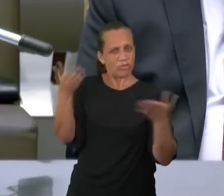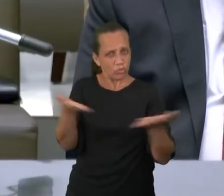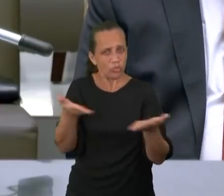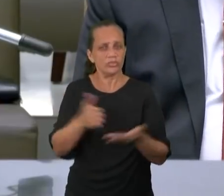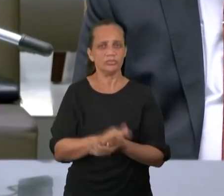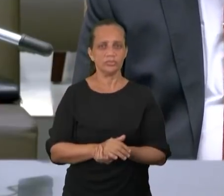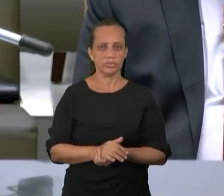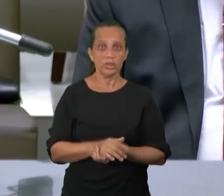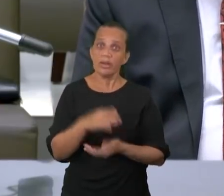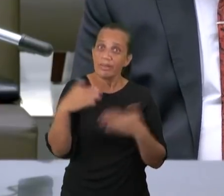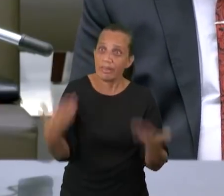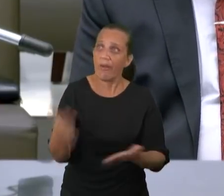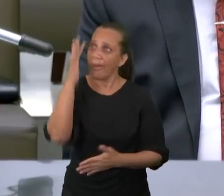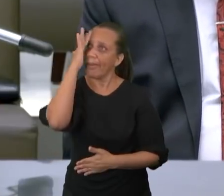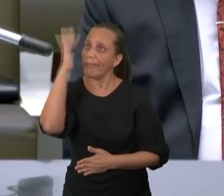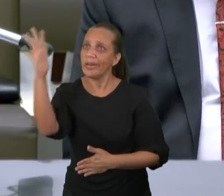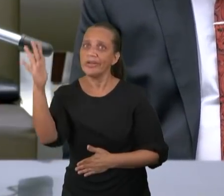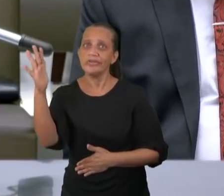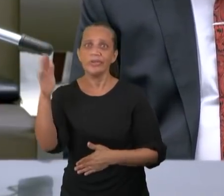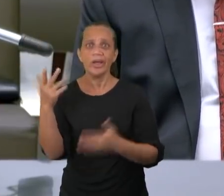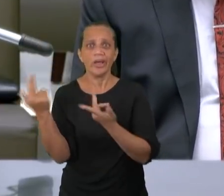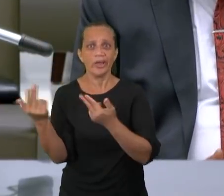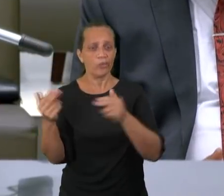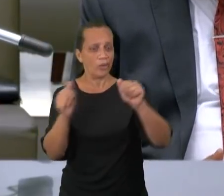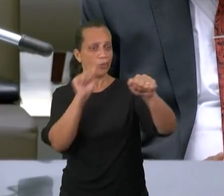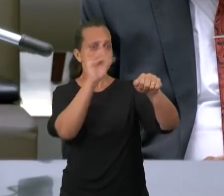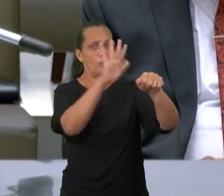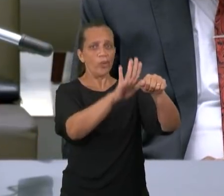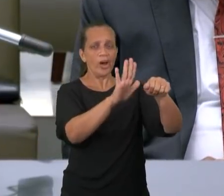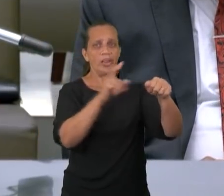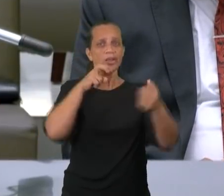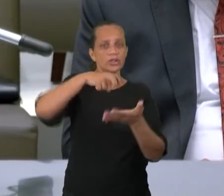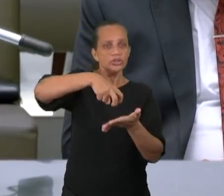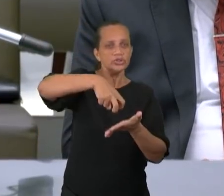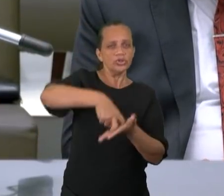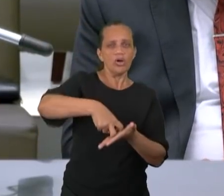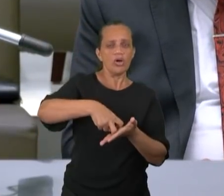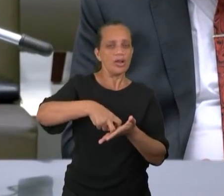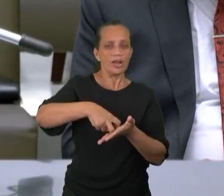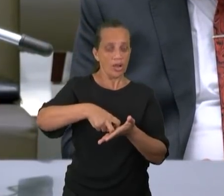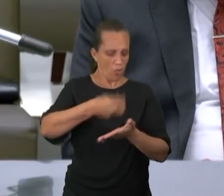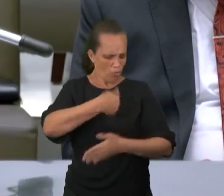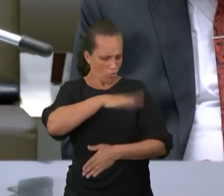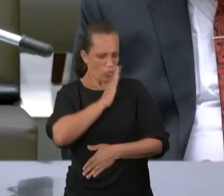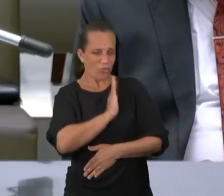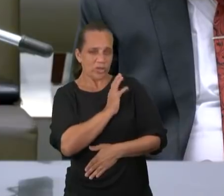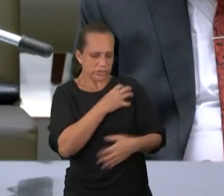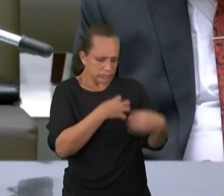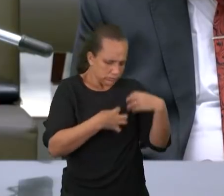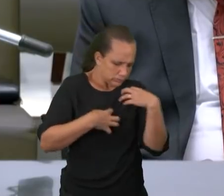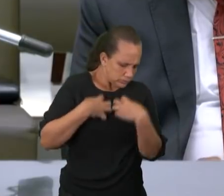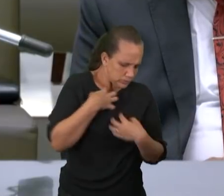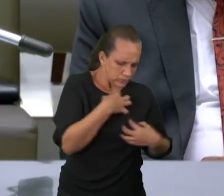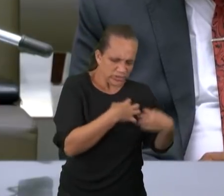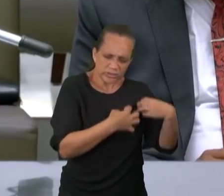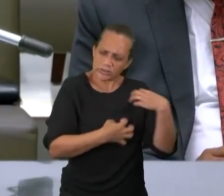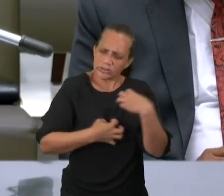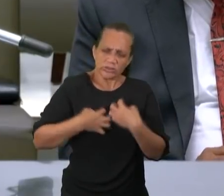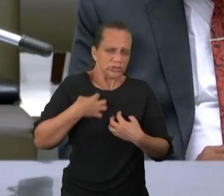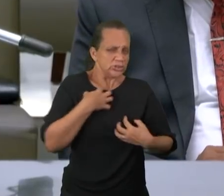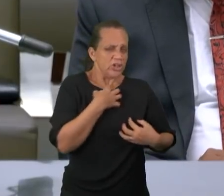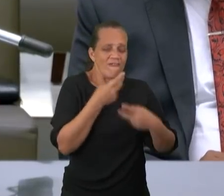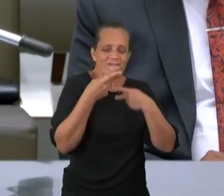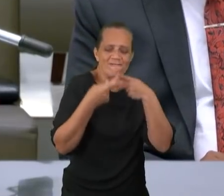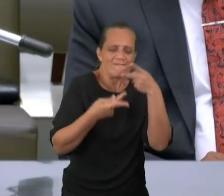Já imaginou, Ana? Chega na igreja para orar, dobra o joelho, está lá sem falar. Era no coração, angústia lá dentro. Não saiu